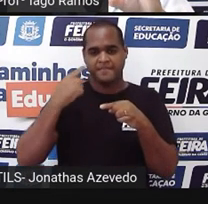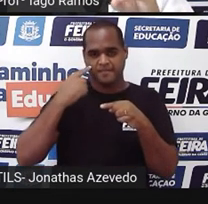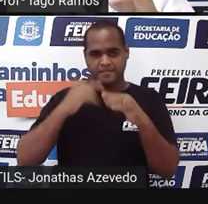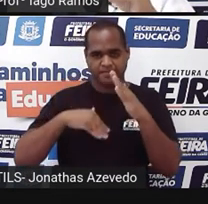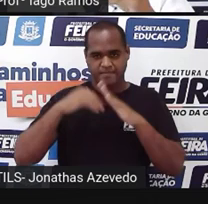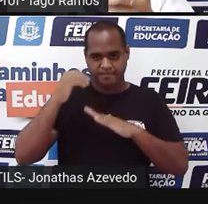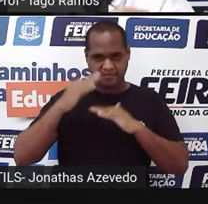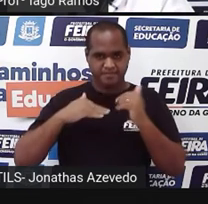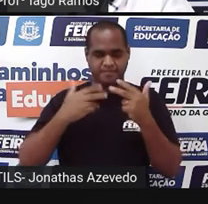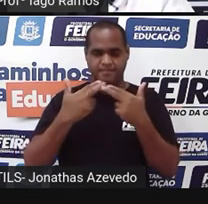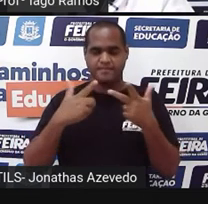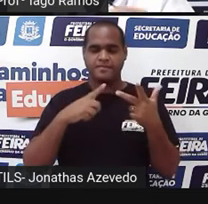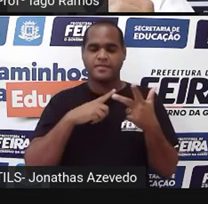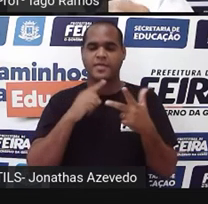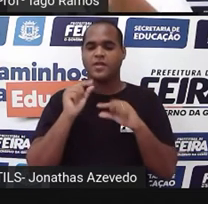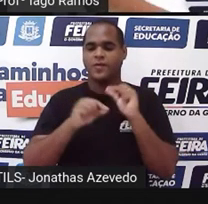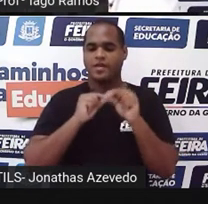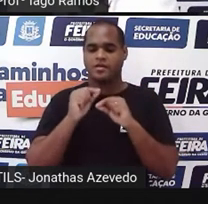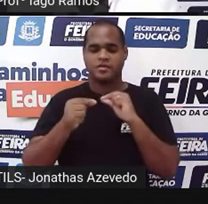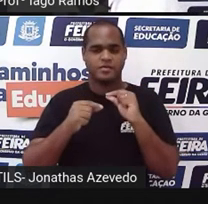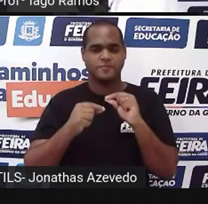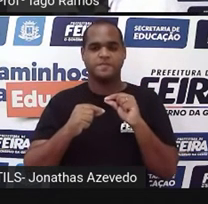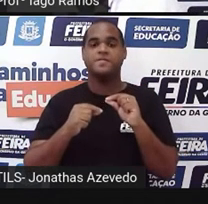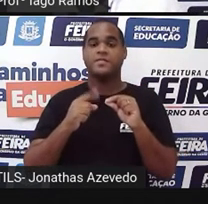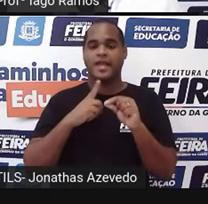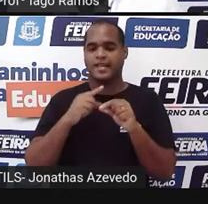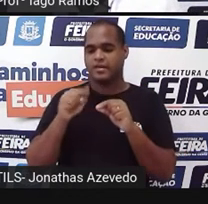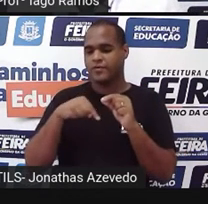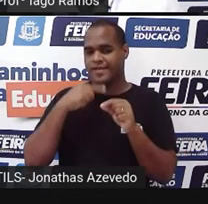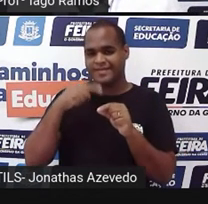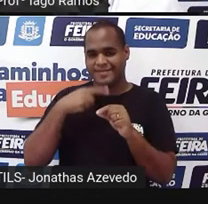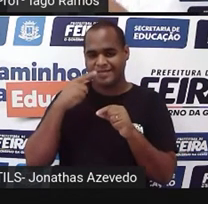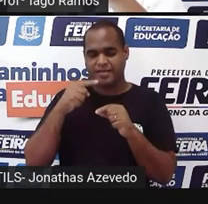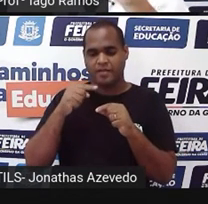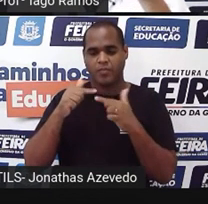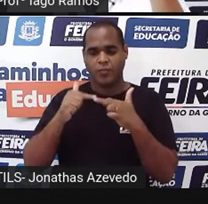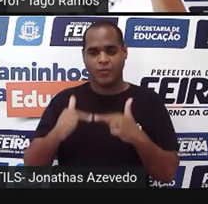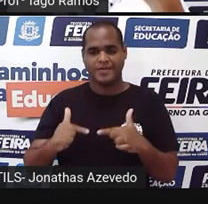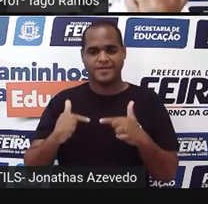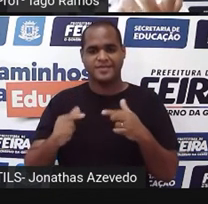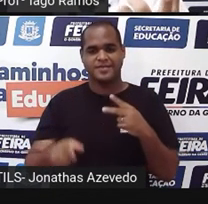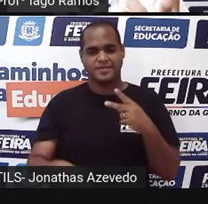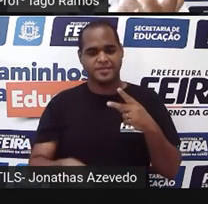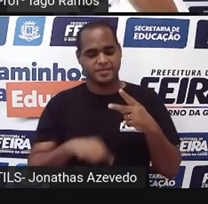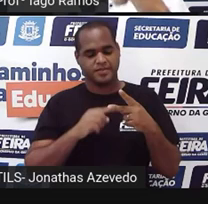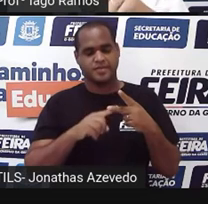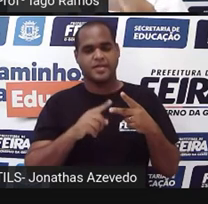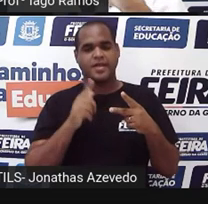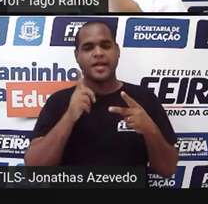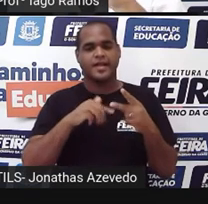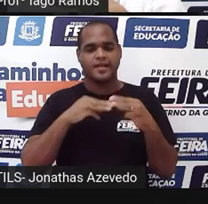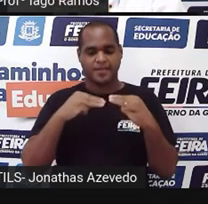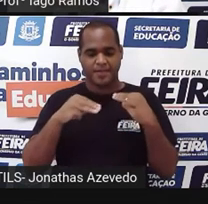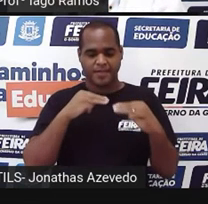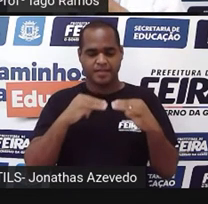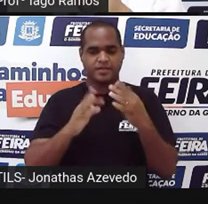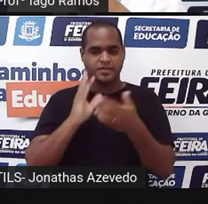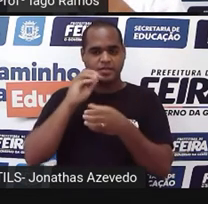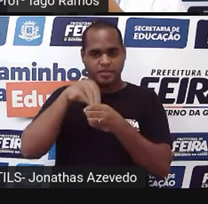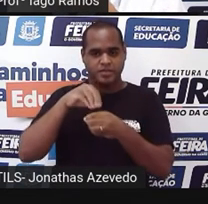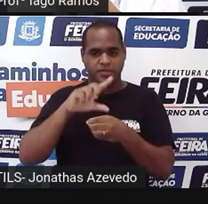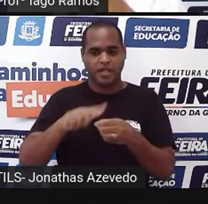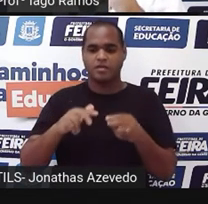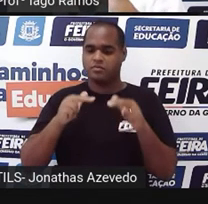método para quando a parte inteira É não nula e eu tenho um método para quando a parte